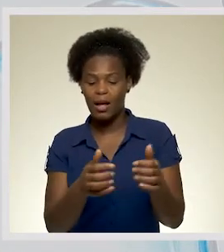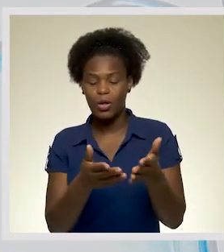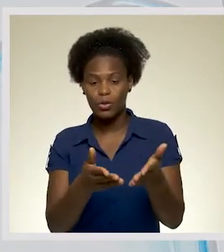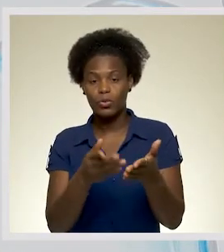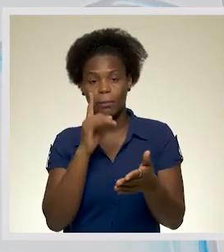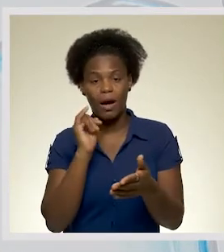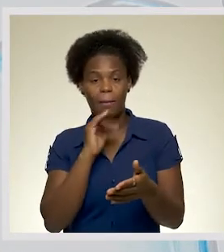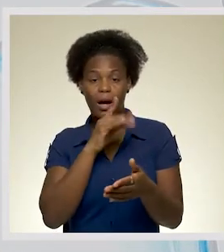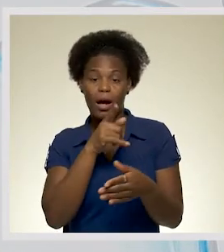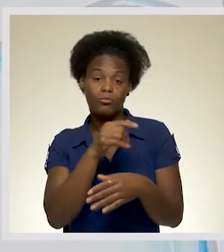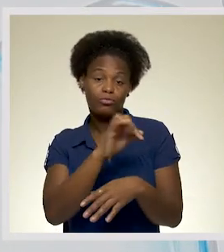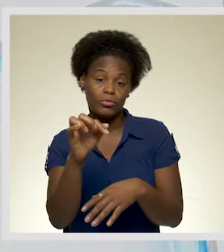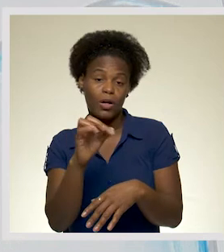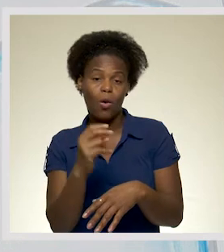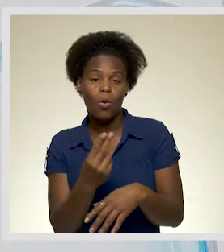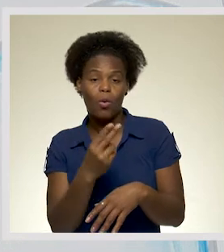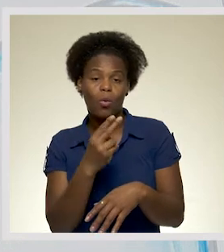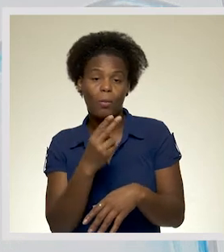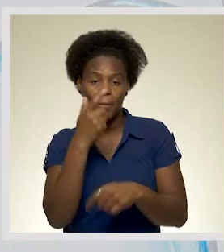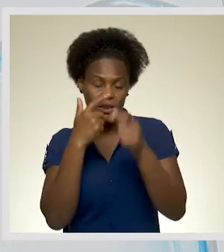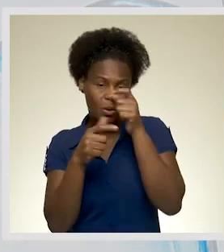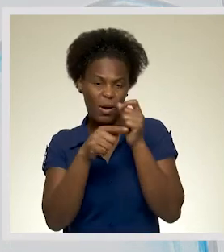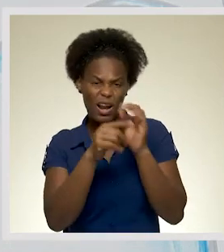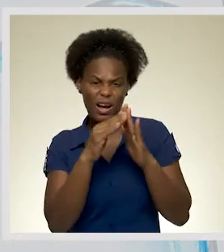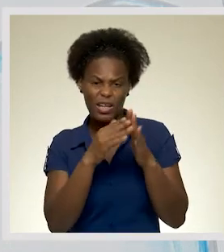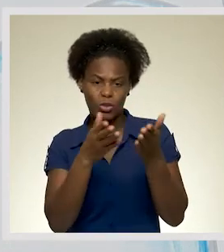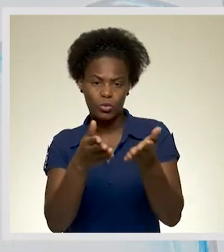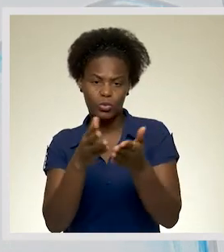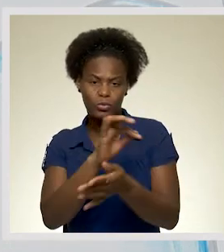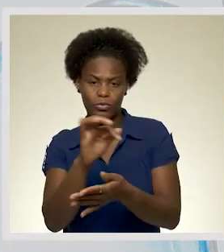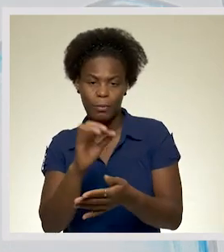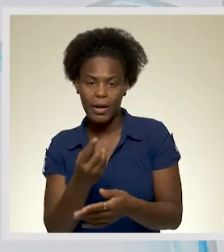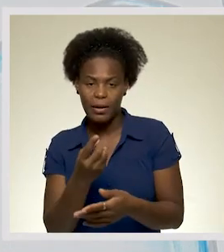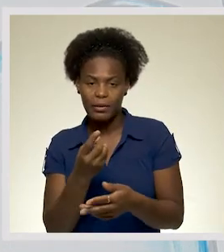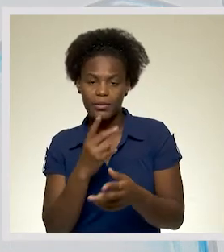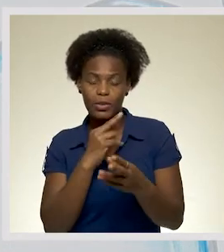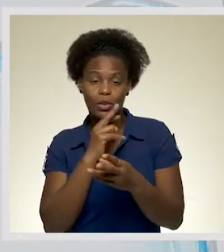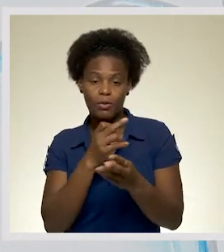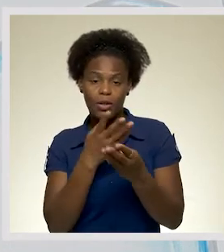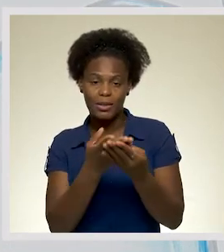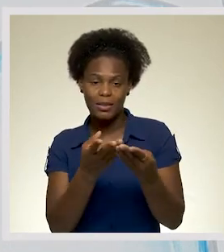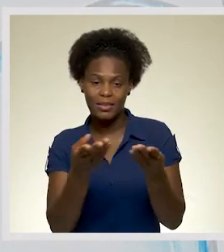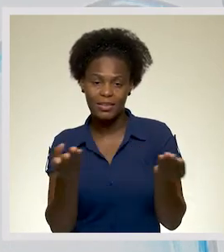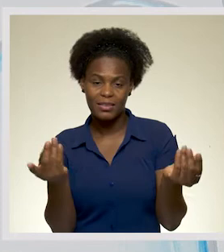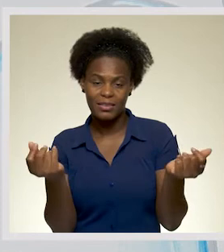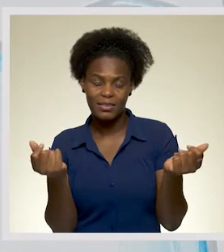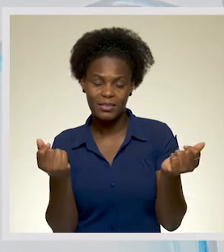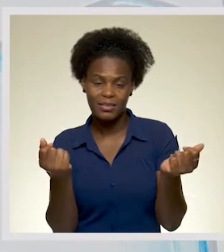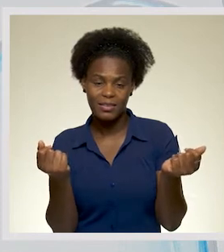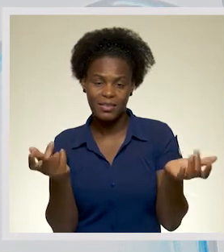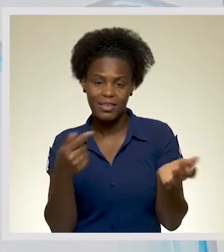vossos pais ou de uma pessoa lá em casa para a resolução